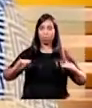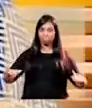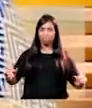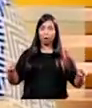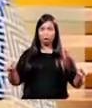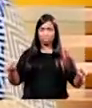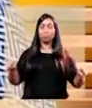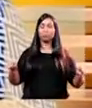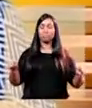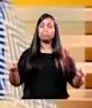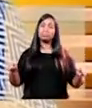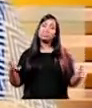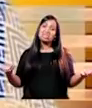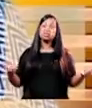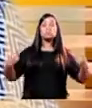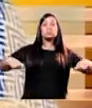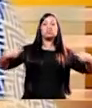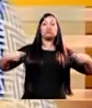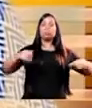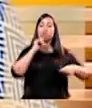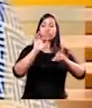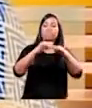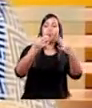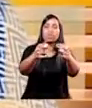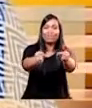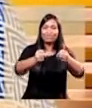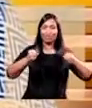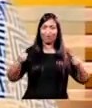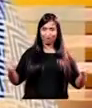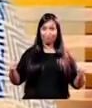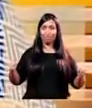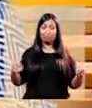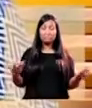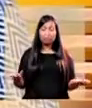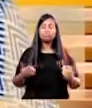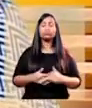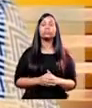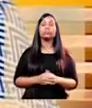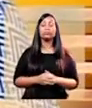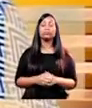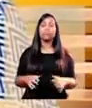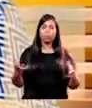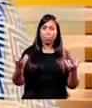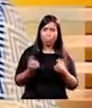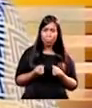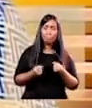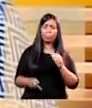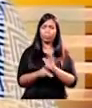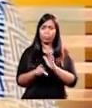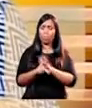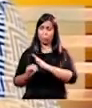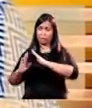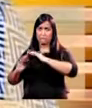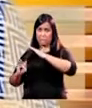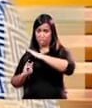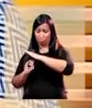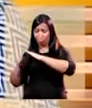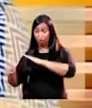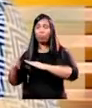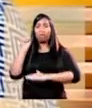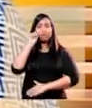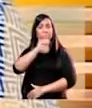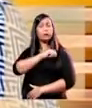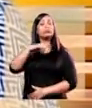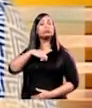criança ou adolescente que necessitou ser retirado de sua família de origem. O acolhimento institucional aqui em São José